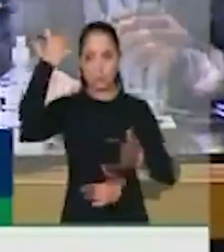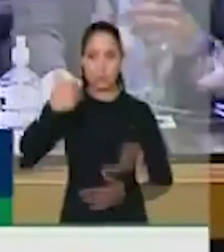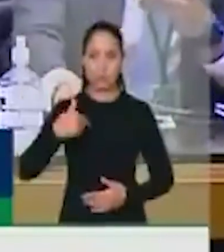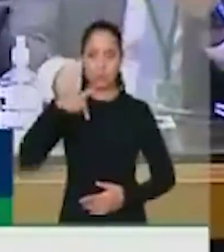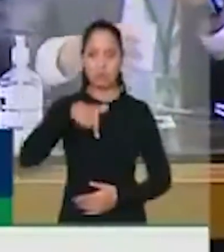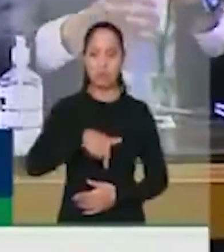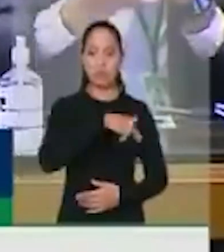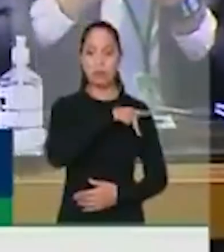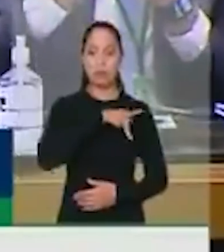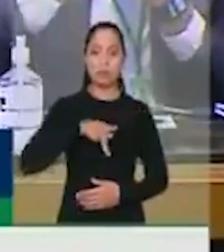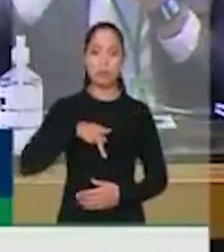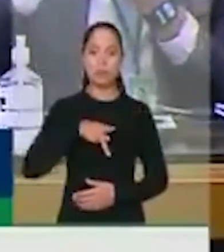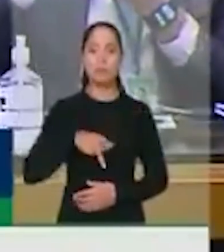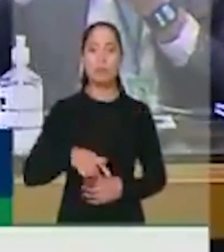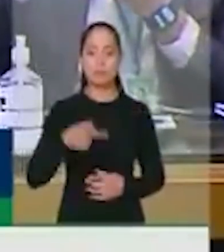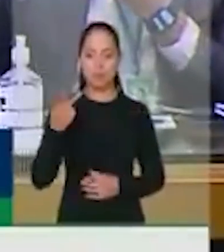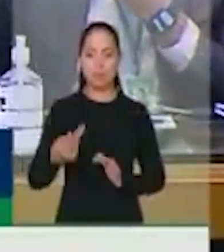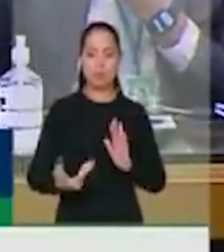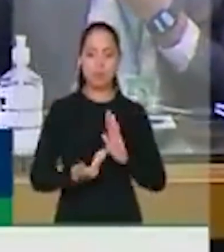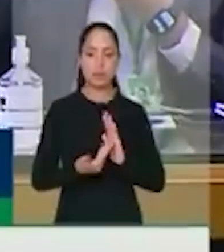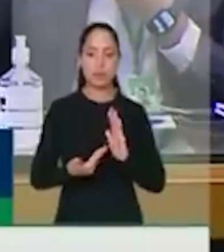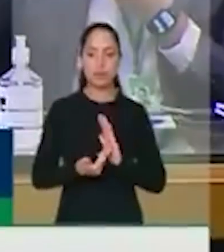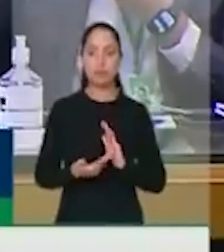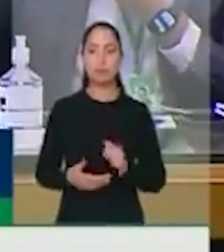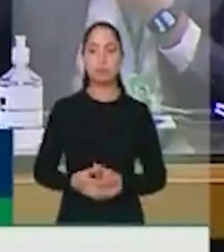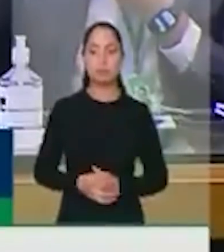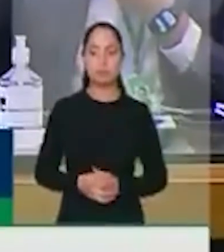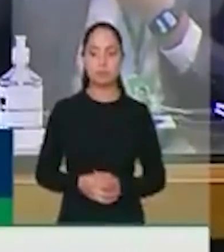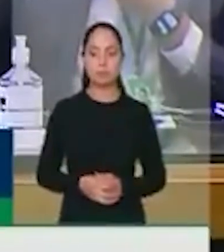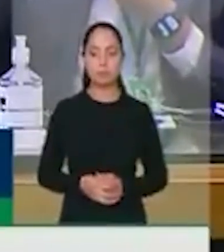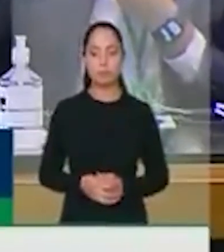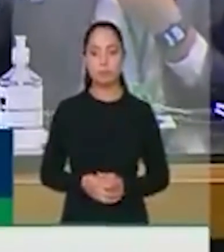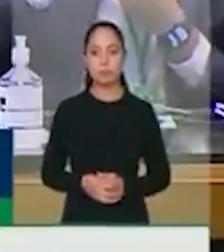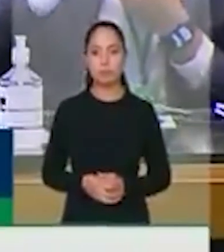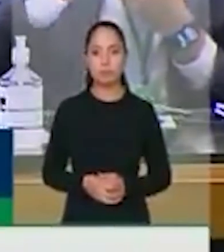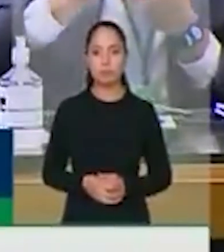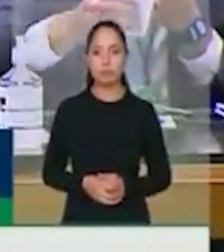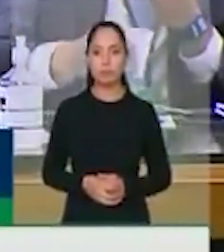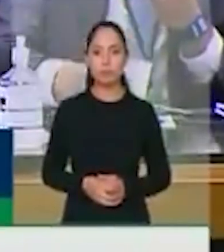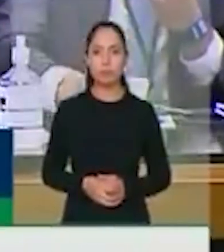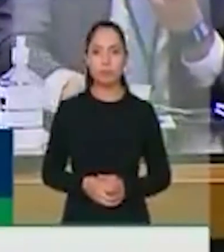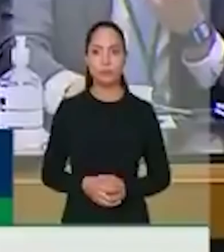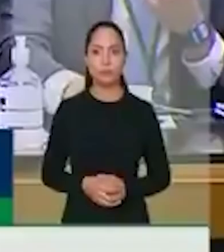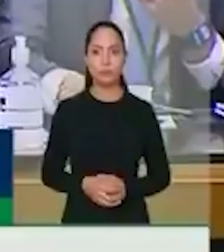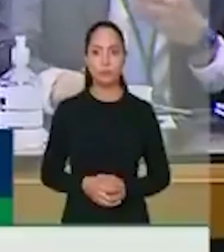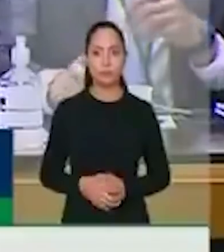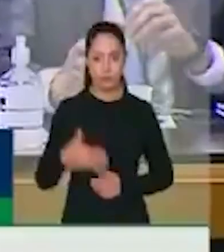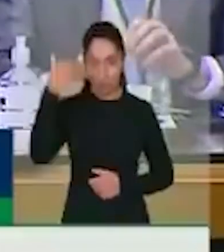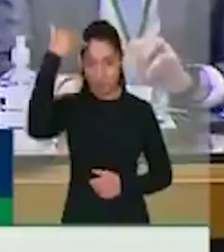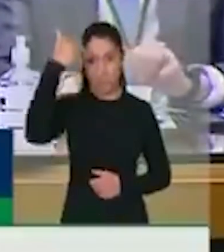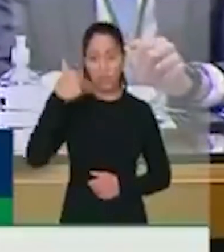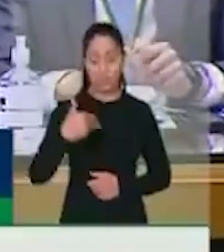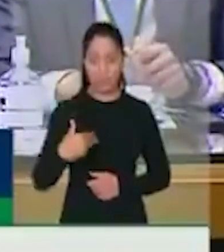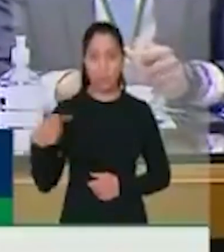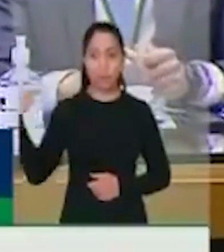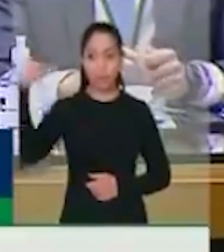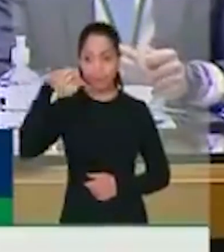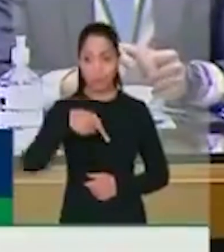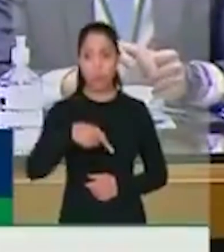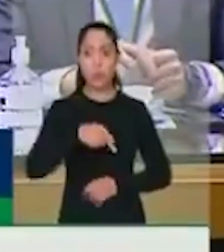a disputa também pois a Rodrigo Maia do dem aliado de Rossi uma derrota contundente